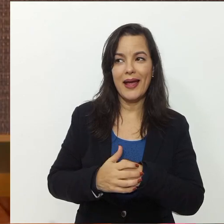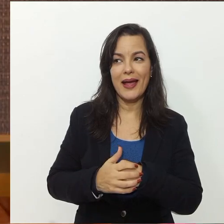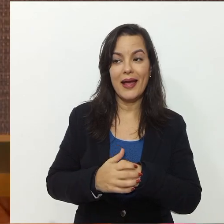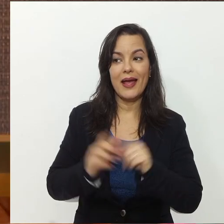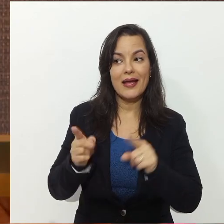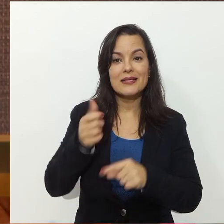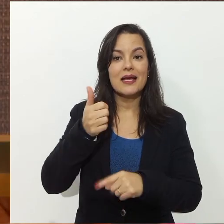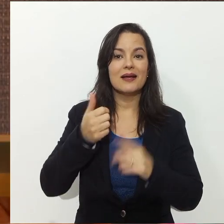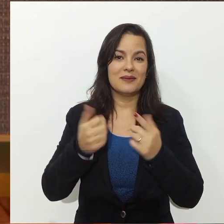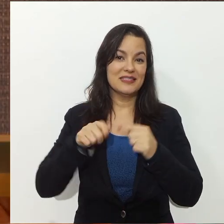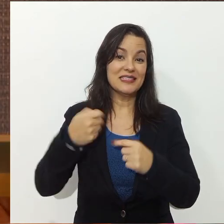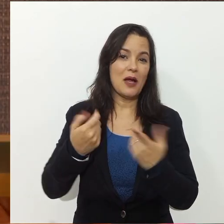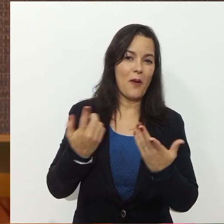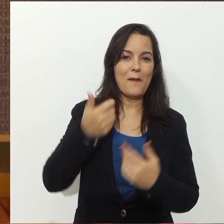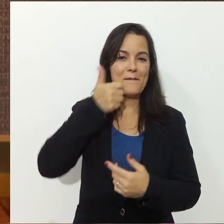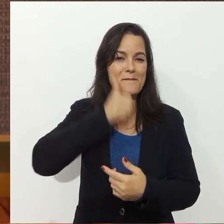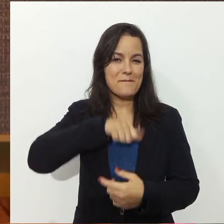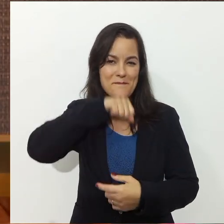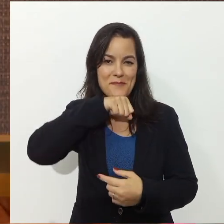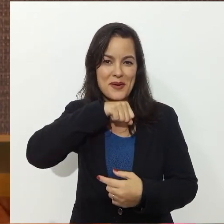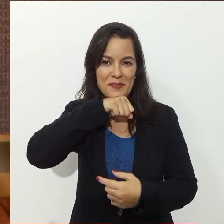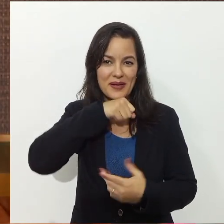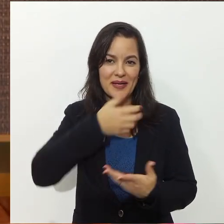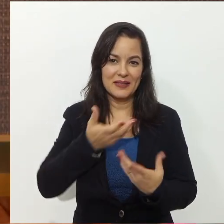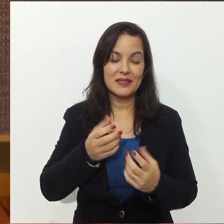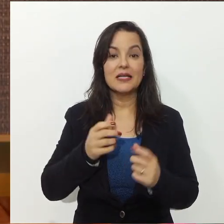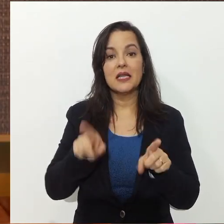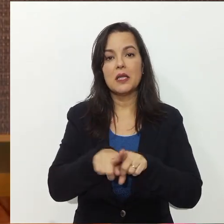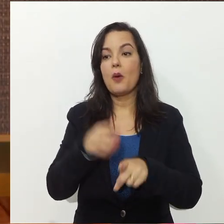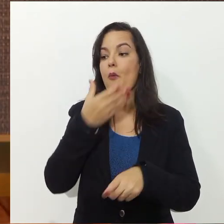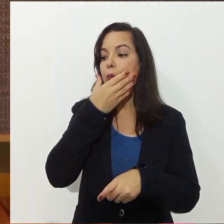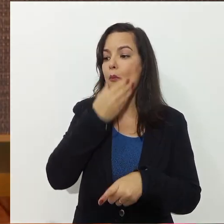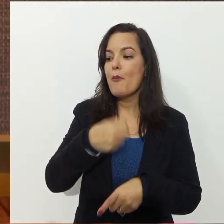mãe, né? Mãe. E tem o sinal do pai, pai.